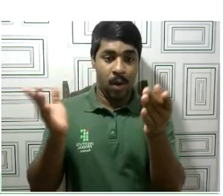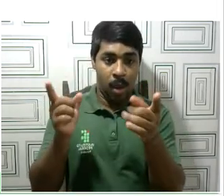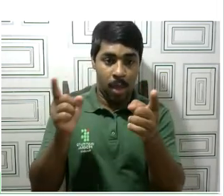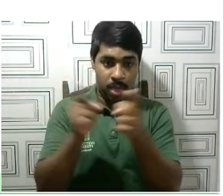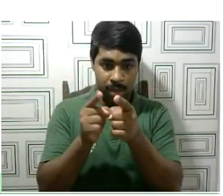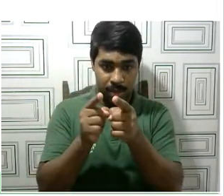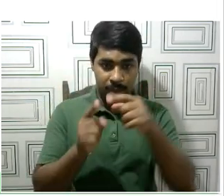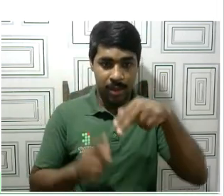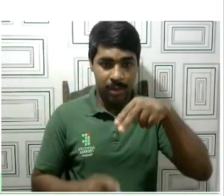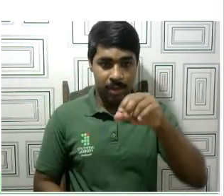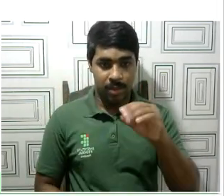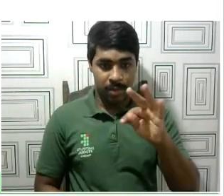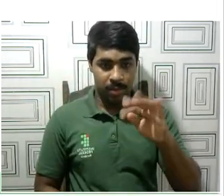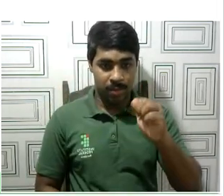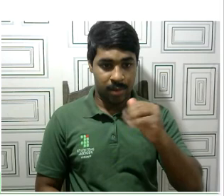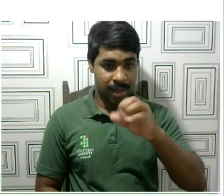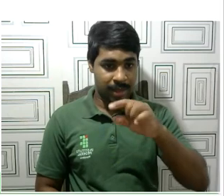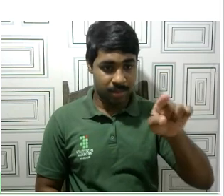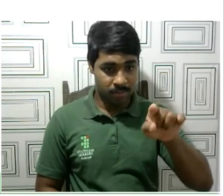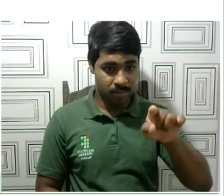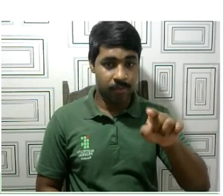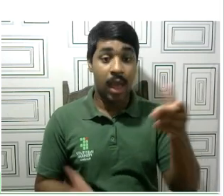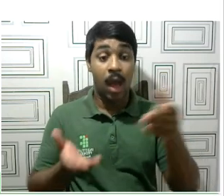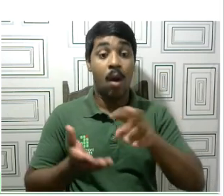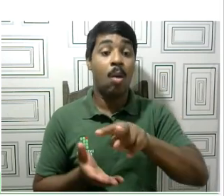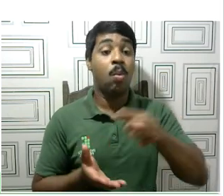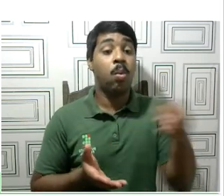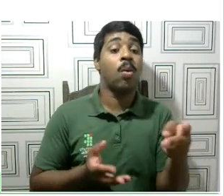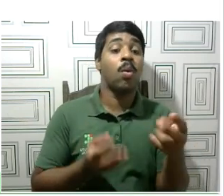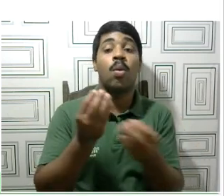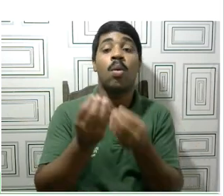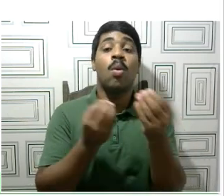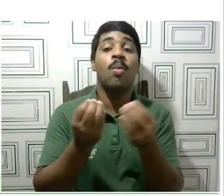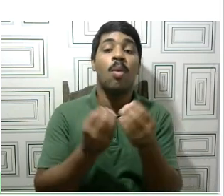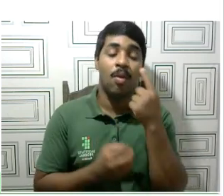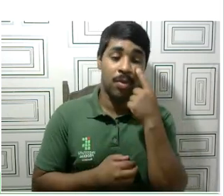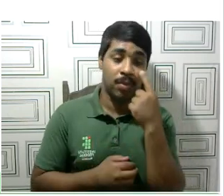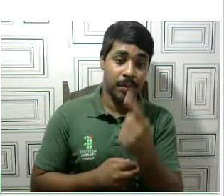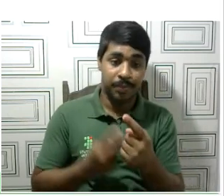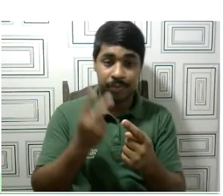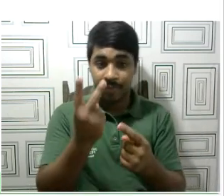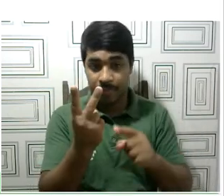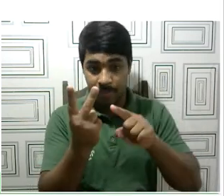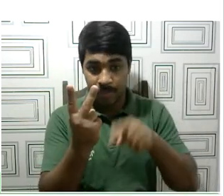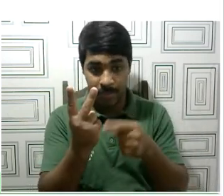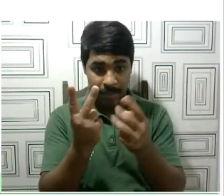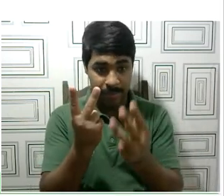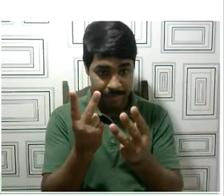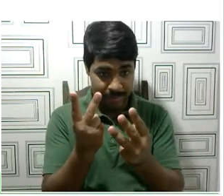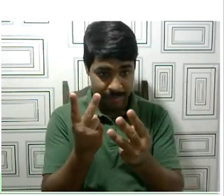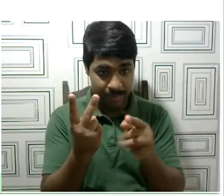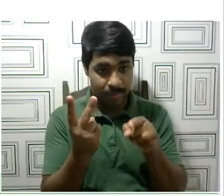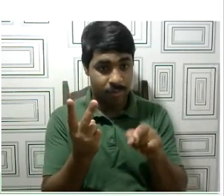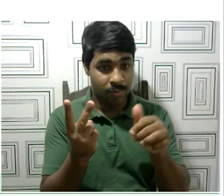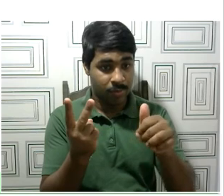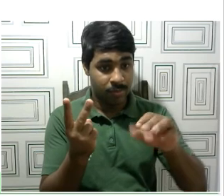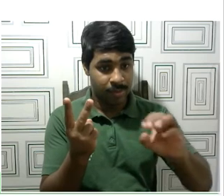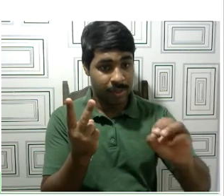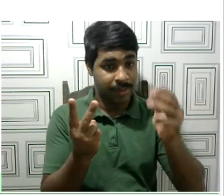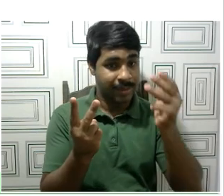cima, o menos 2, que é o 2, né? Ele indica quantos zero tem na frente desse número. Ó, são 2, então você vai